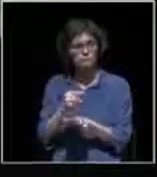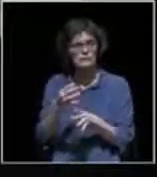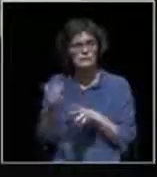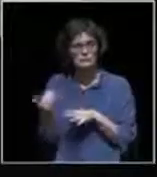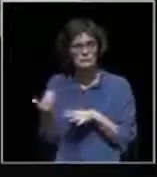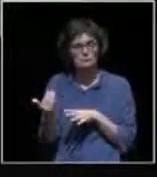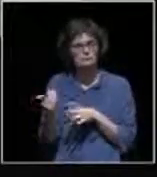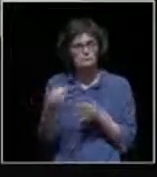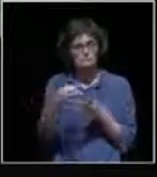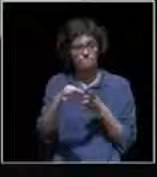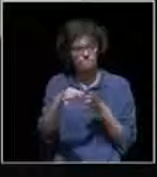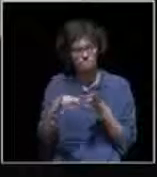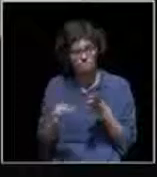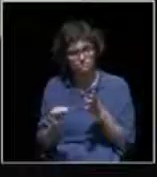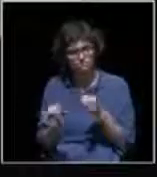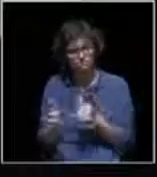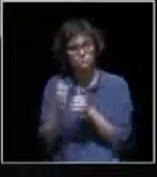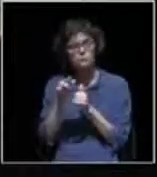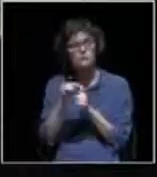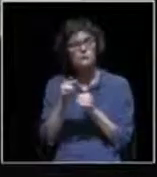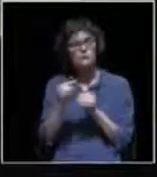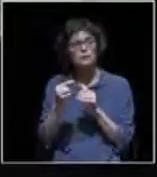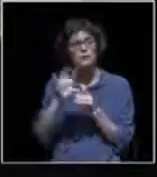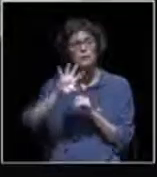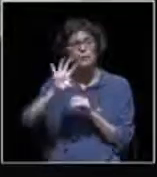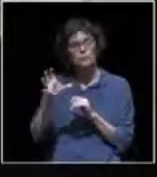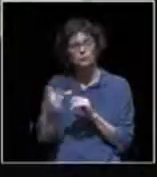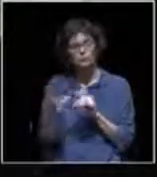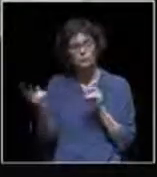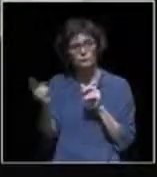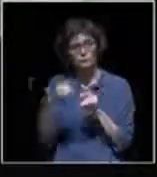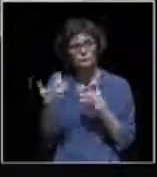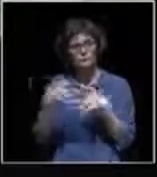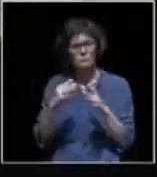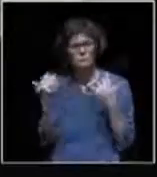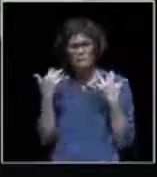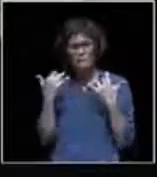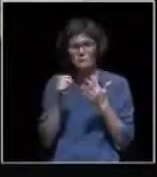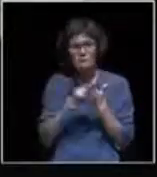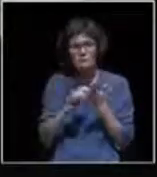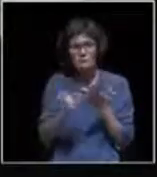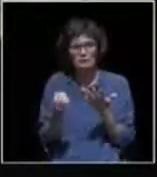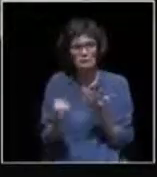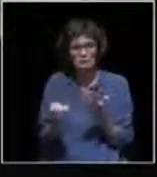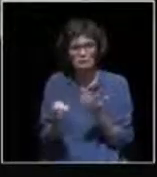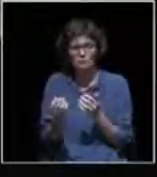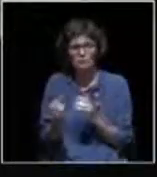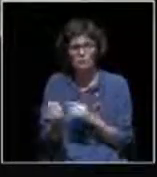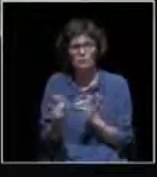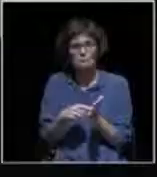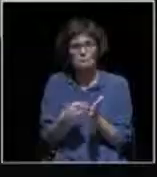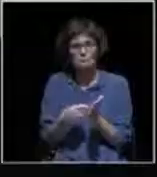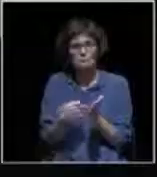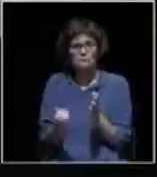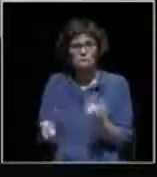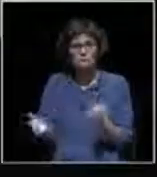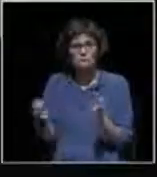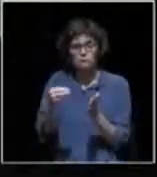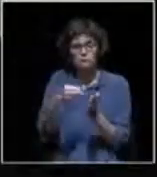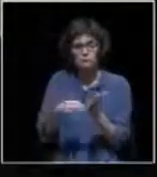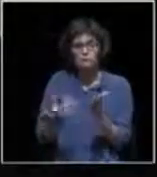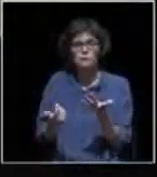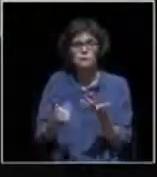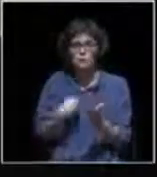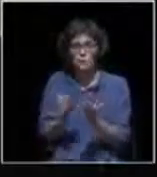eventuais traçados para esta hipótese de módulo de transporte, mas as informações escritas não passam disto, referindo-se apenas à elaboração de uma proposta